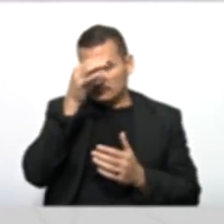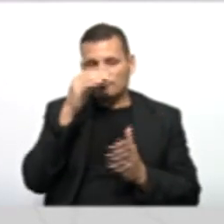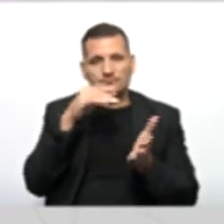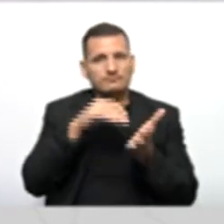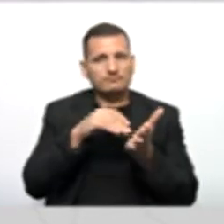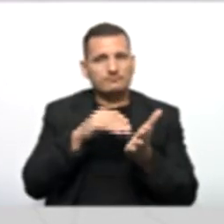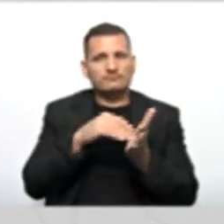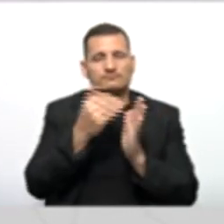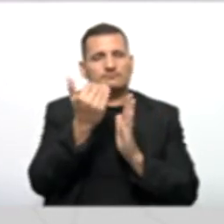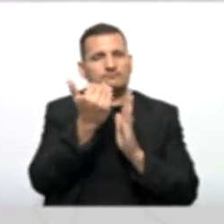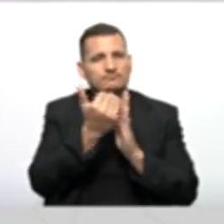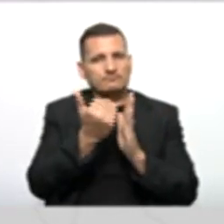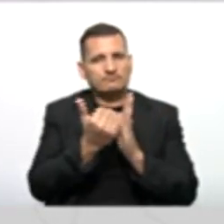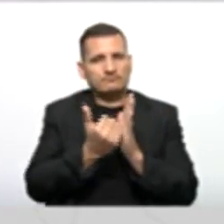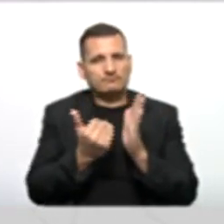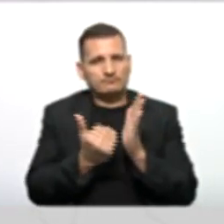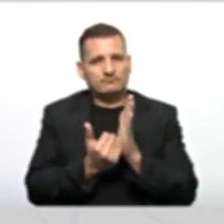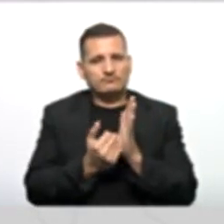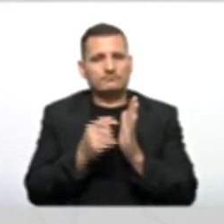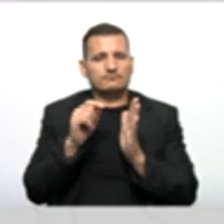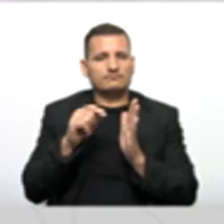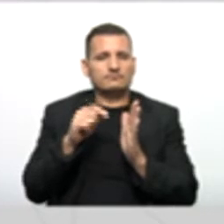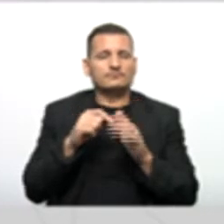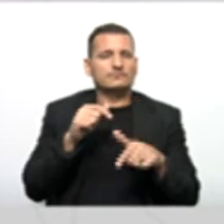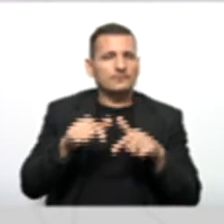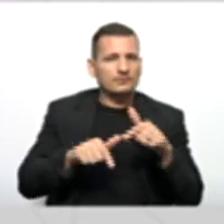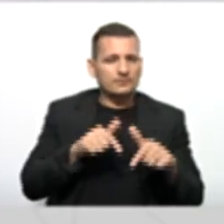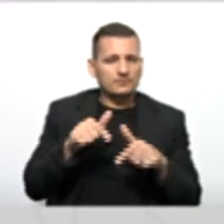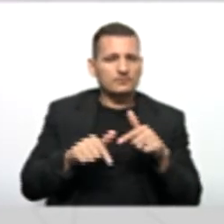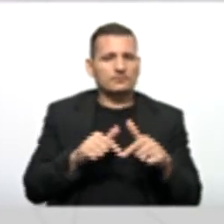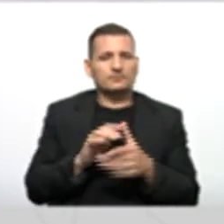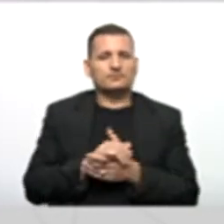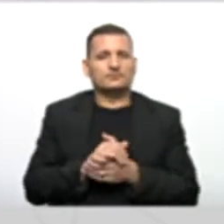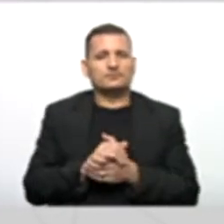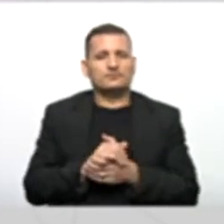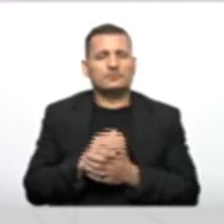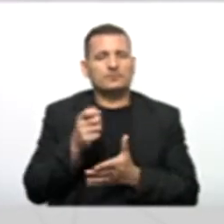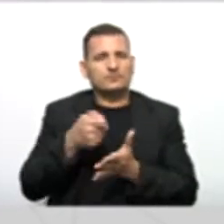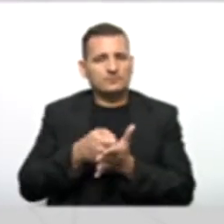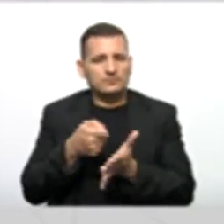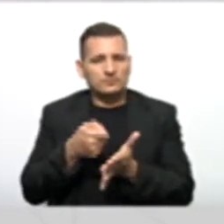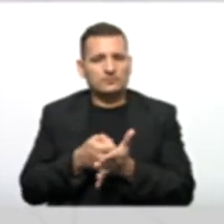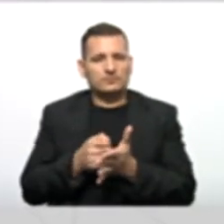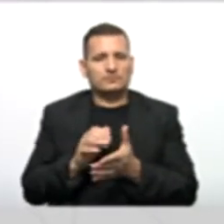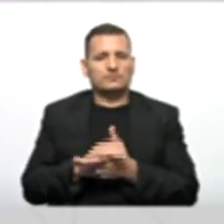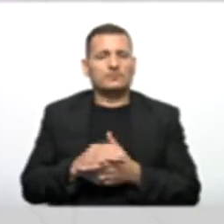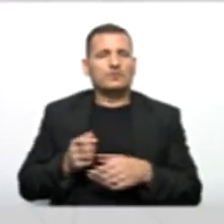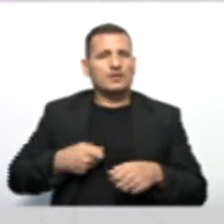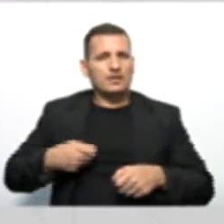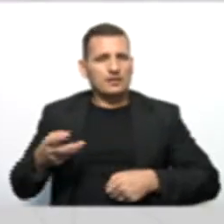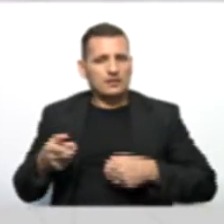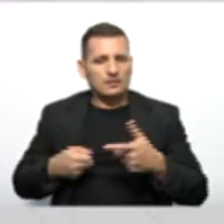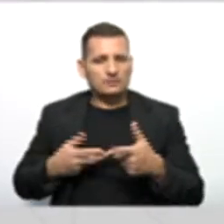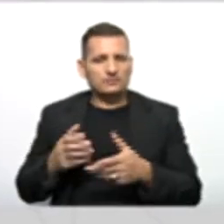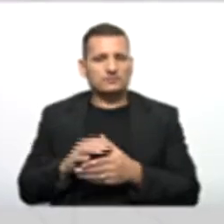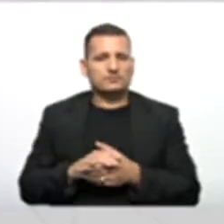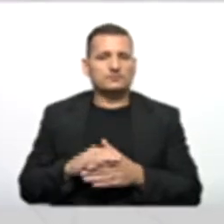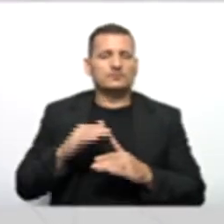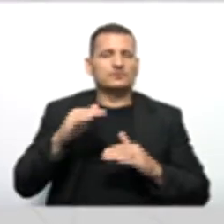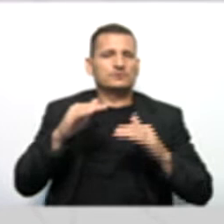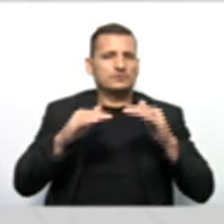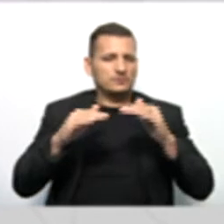cronograma realista em que fatores como quantidade de trabalho, dependências obrigatórias, estimativas de custos